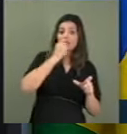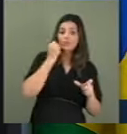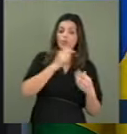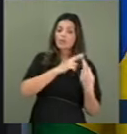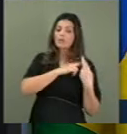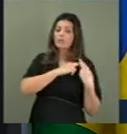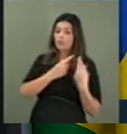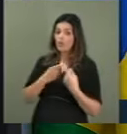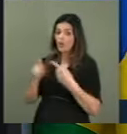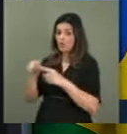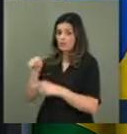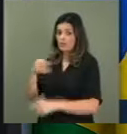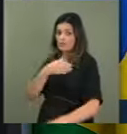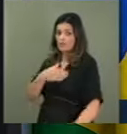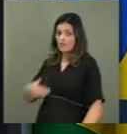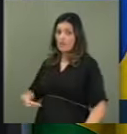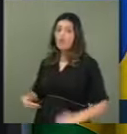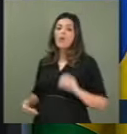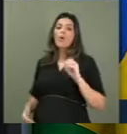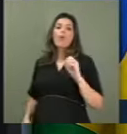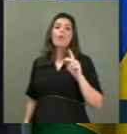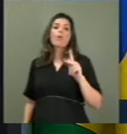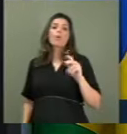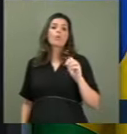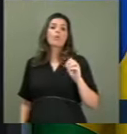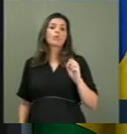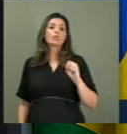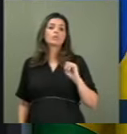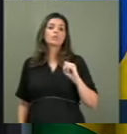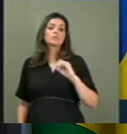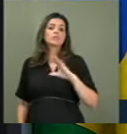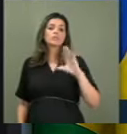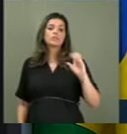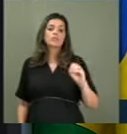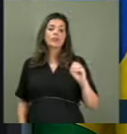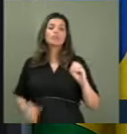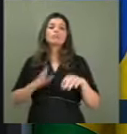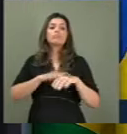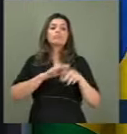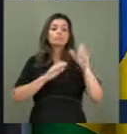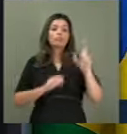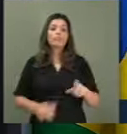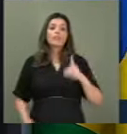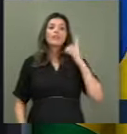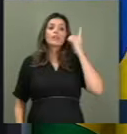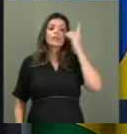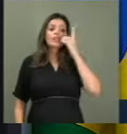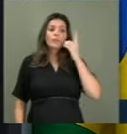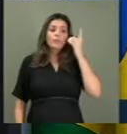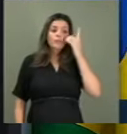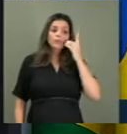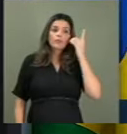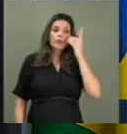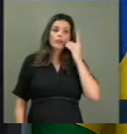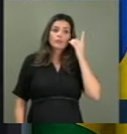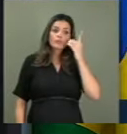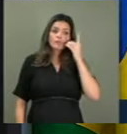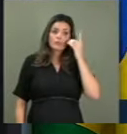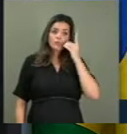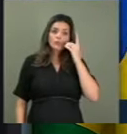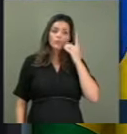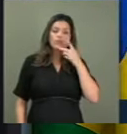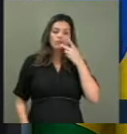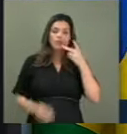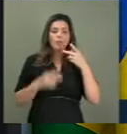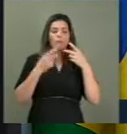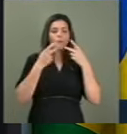ousadia, uma iniciativa brilhante do senador, do deputado, espero estar